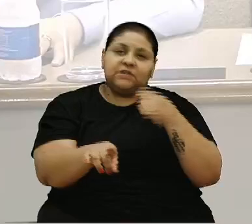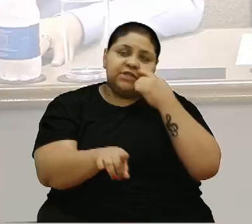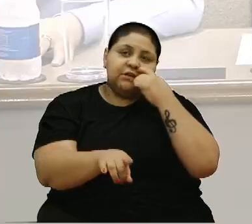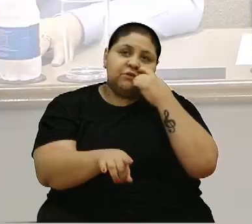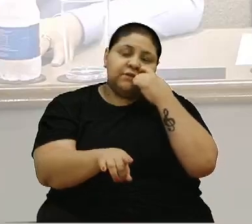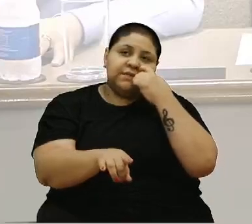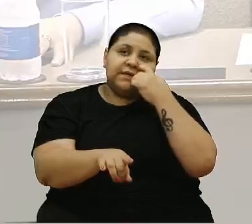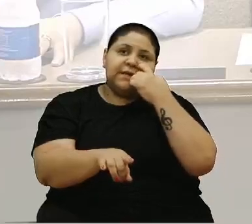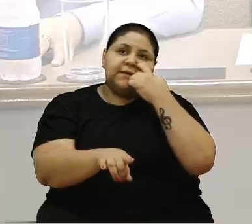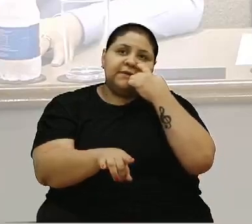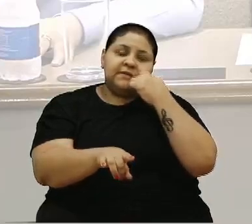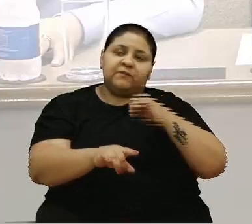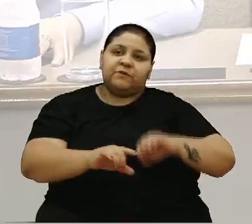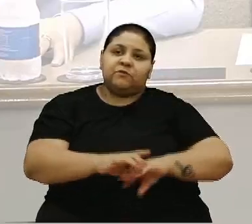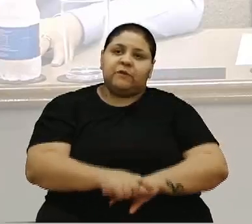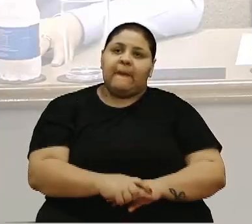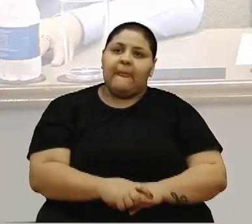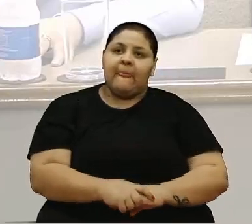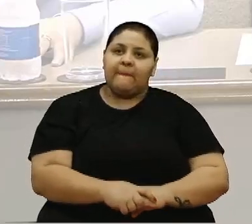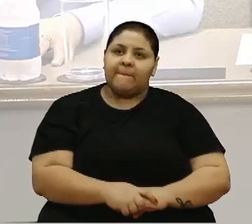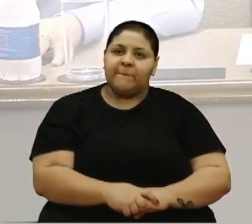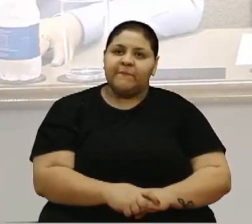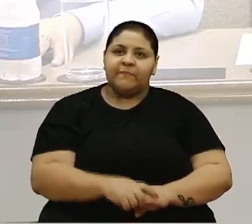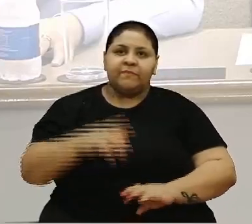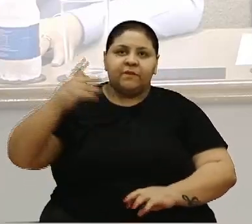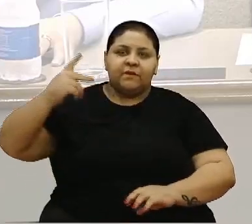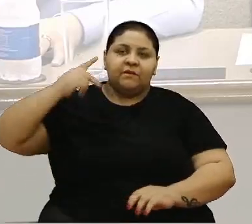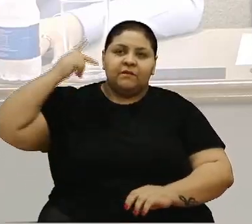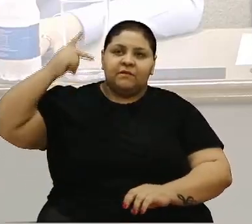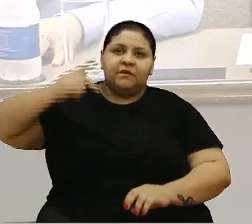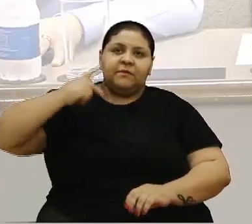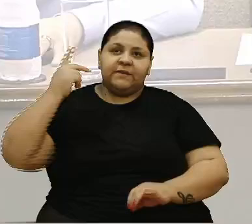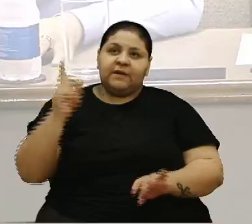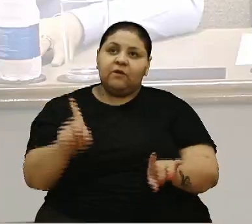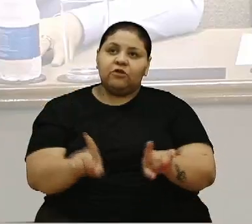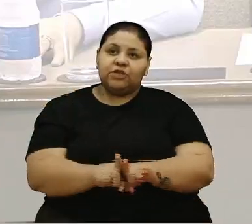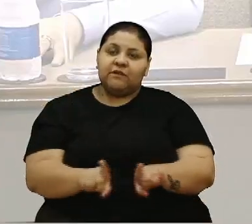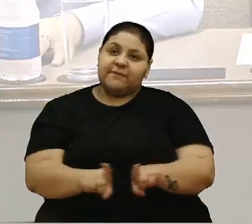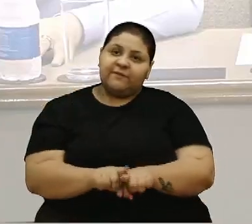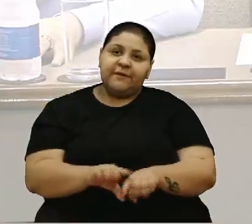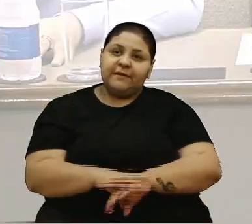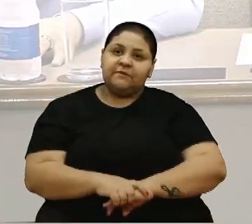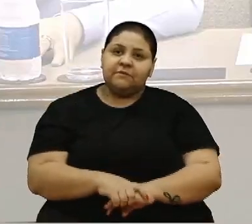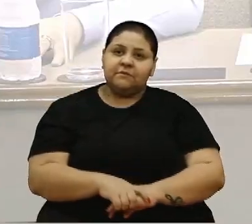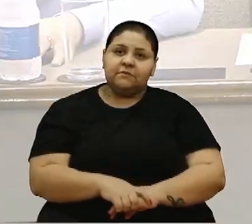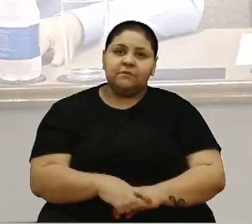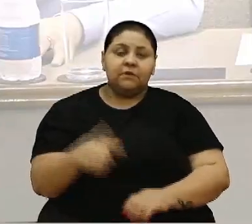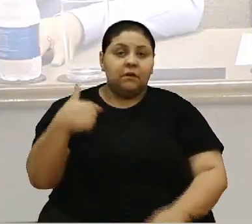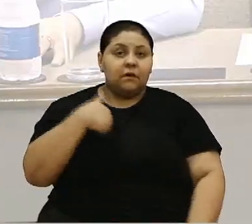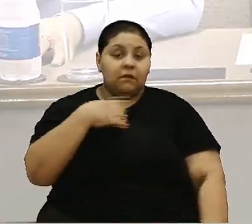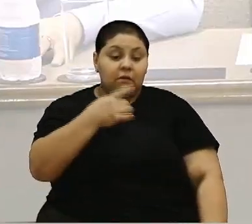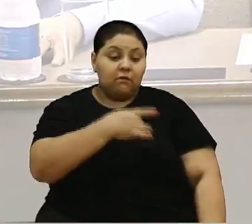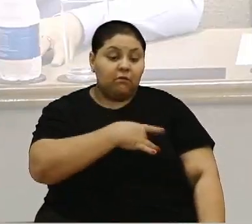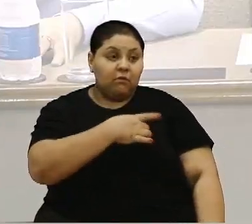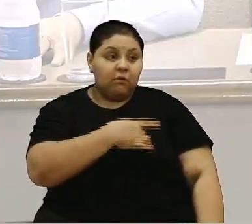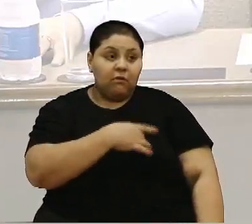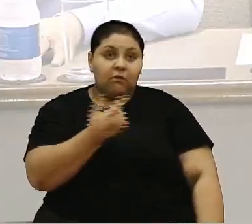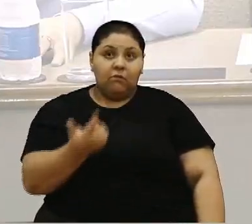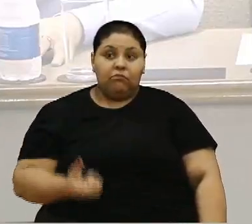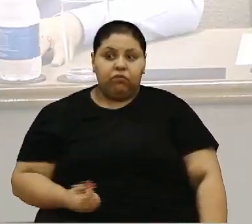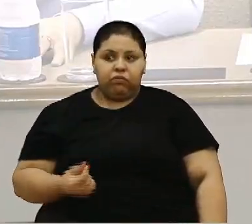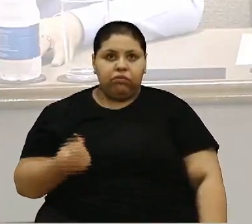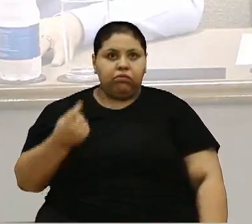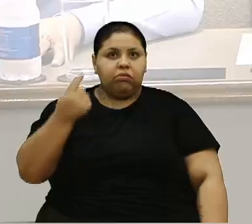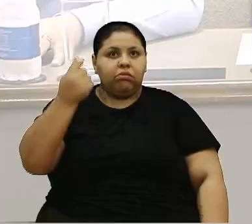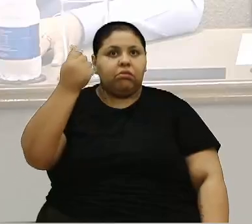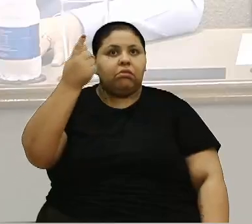para que a política seja colocada em pauta. Eu tenho medo do dinheiro exagerado, afinal de contas